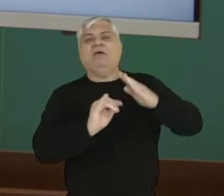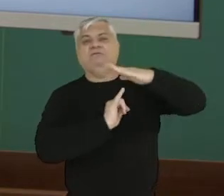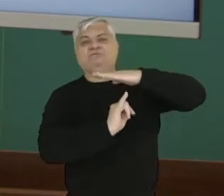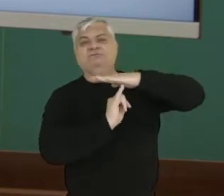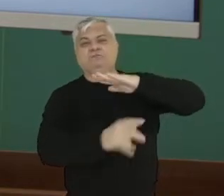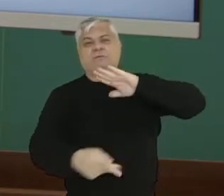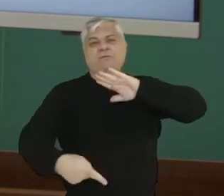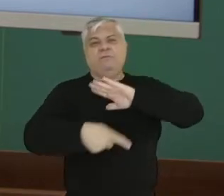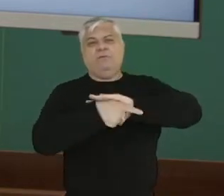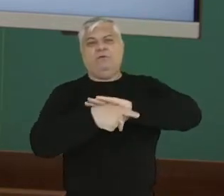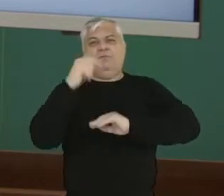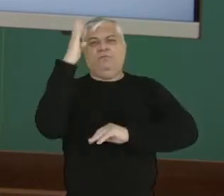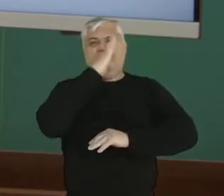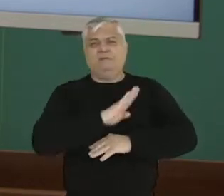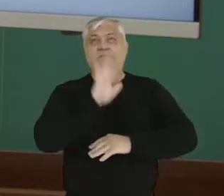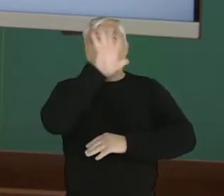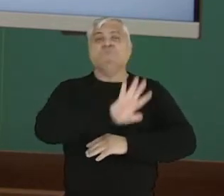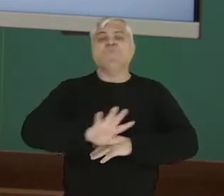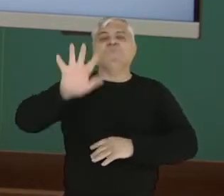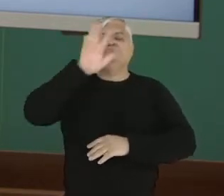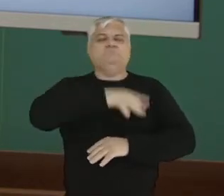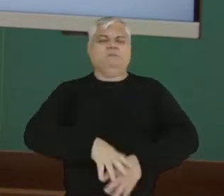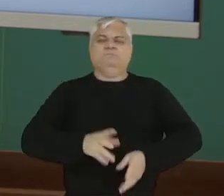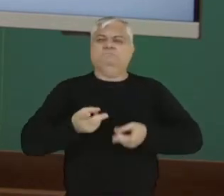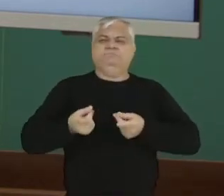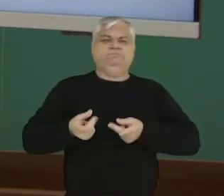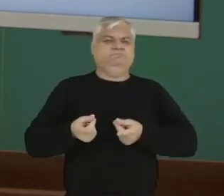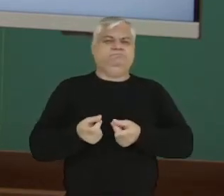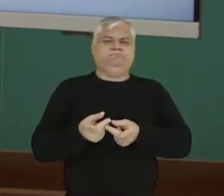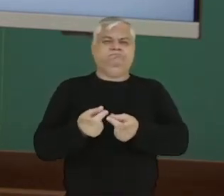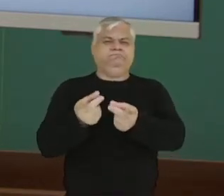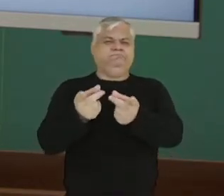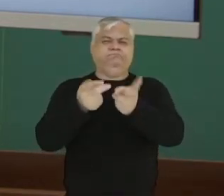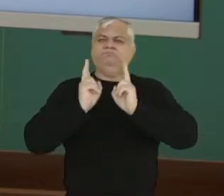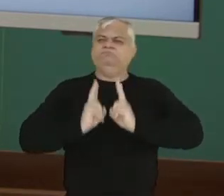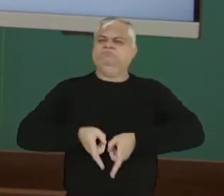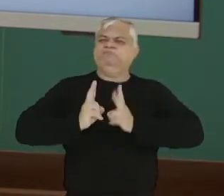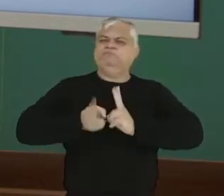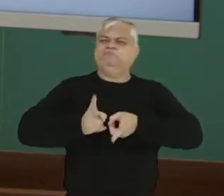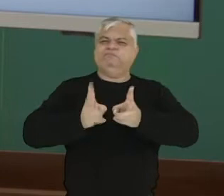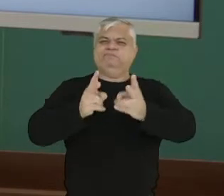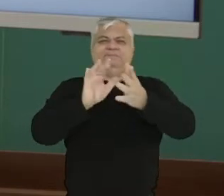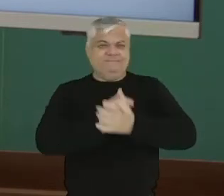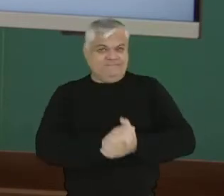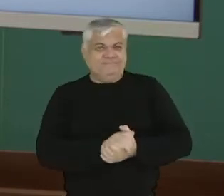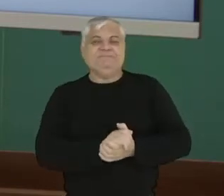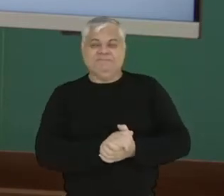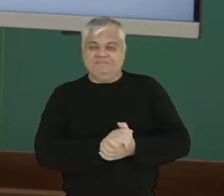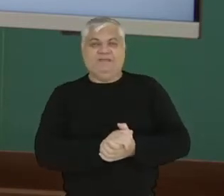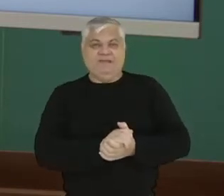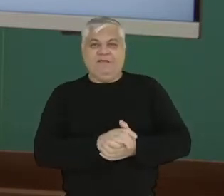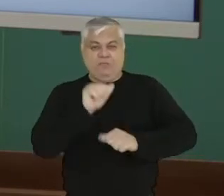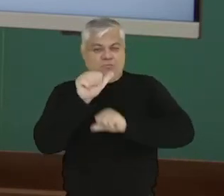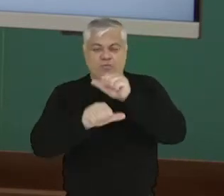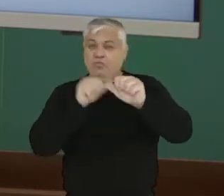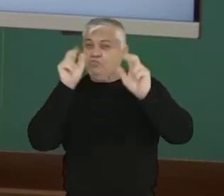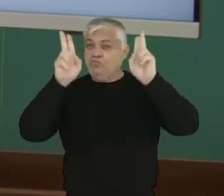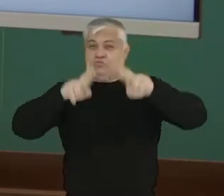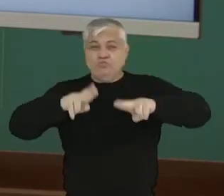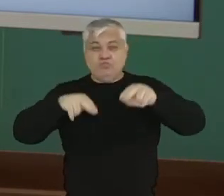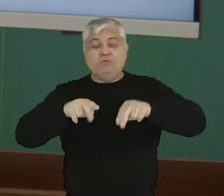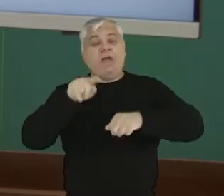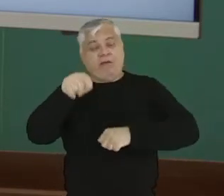nacionais permanentes e regulares, né? Então, a Constituição traz aí a redação sobre